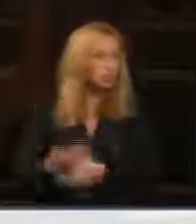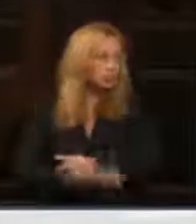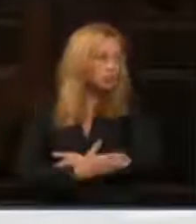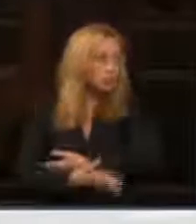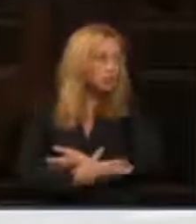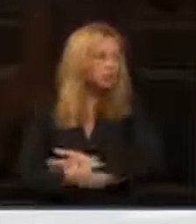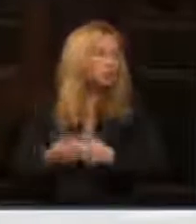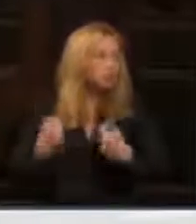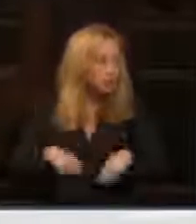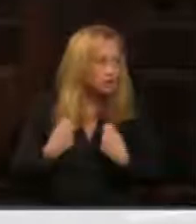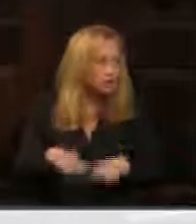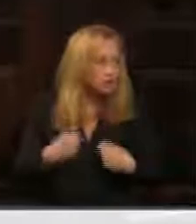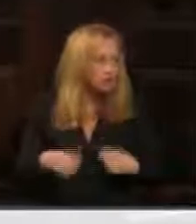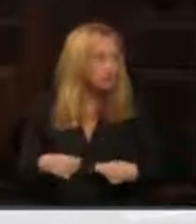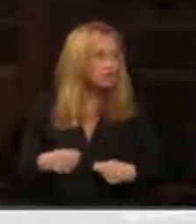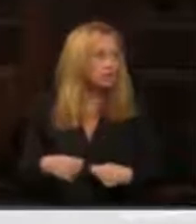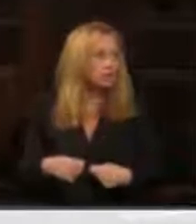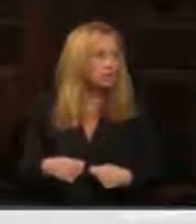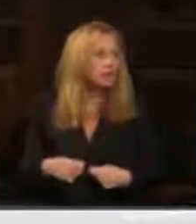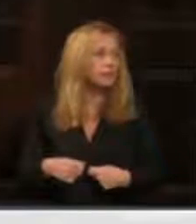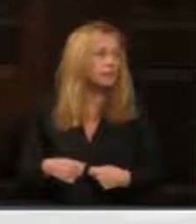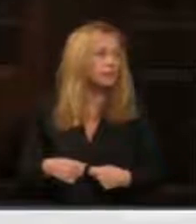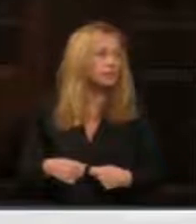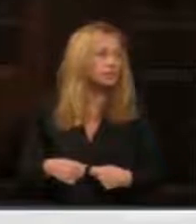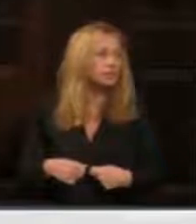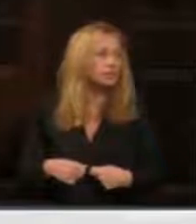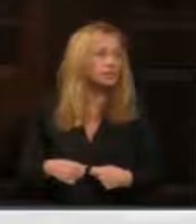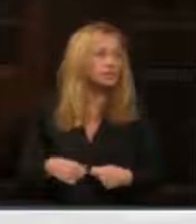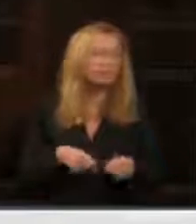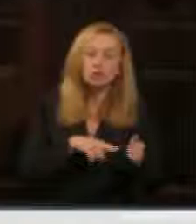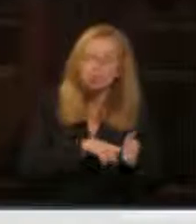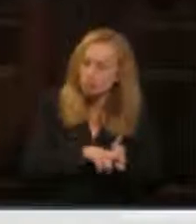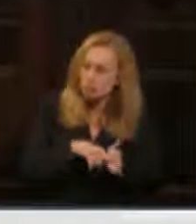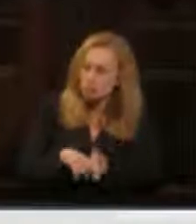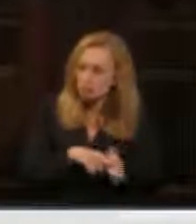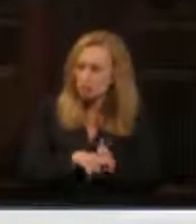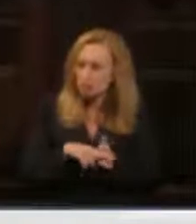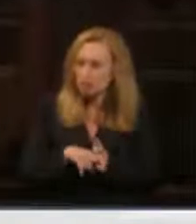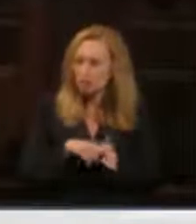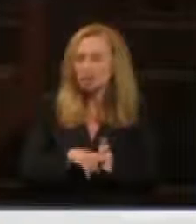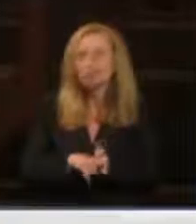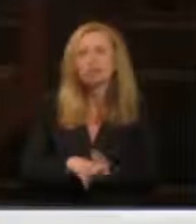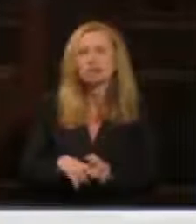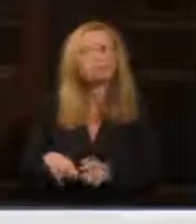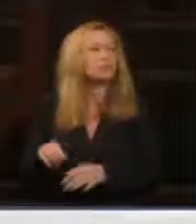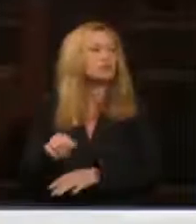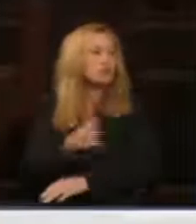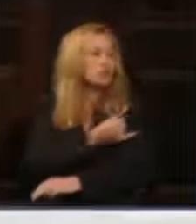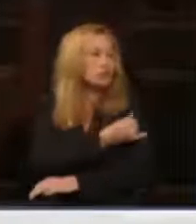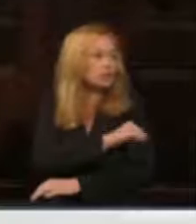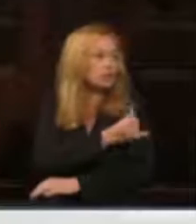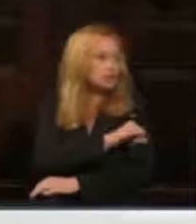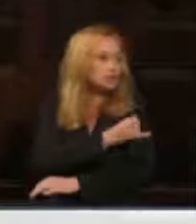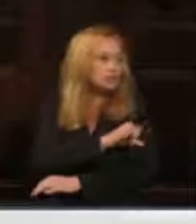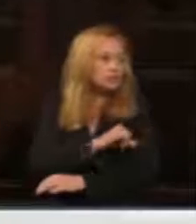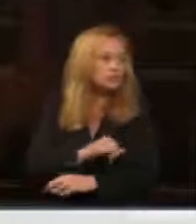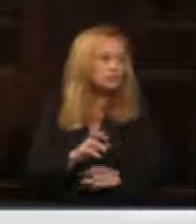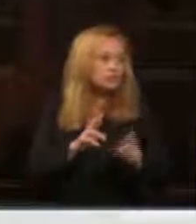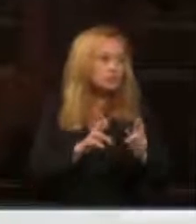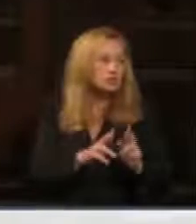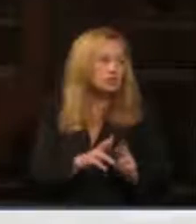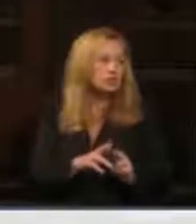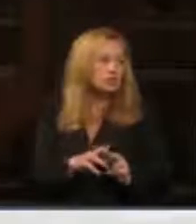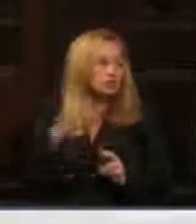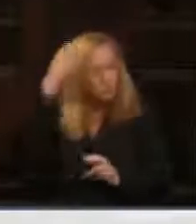precisa, enquanto ente fiscalizador do nosso Rio de Janeiro, responsabilizar